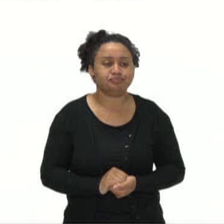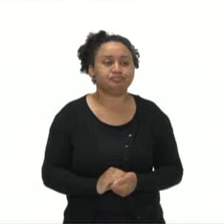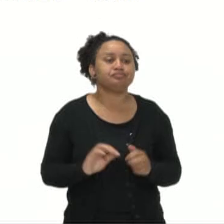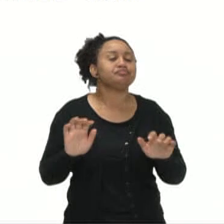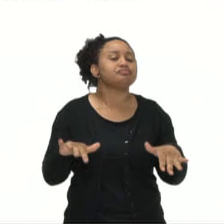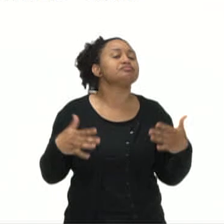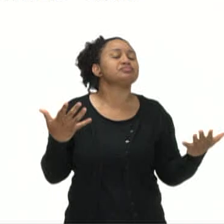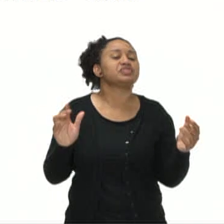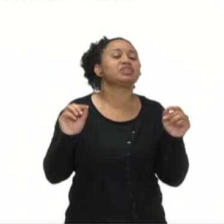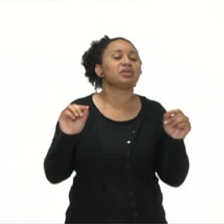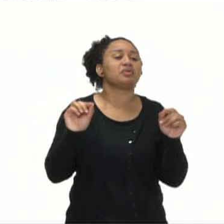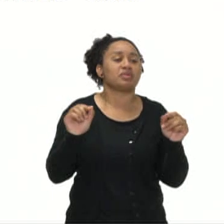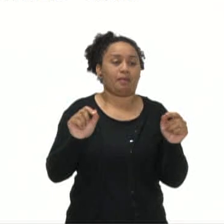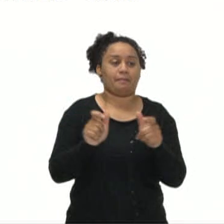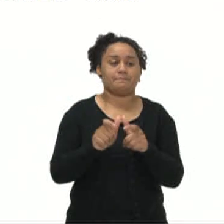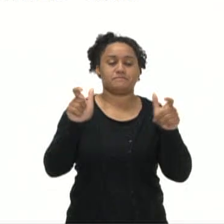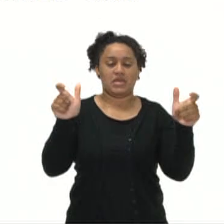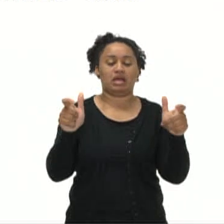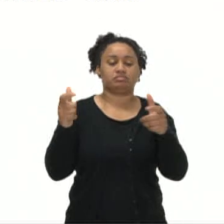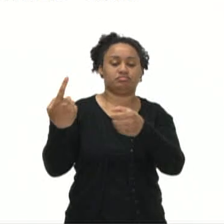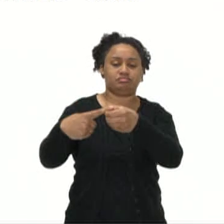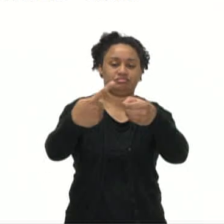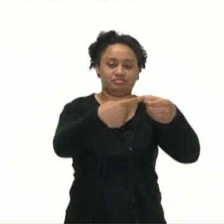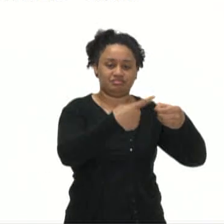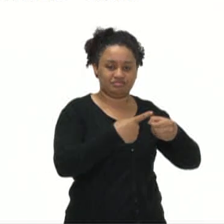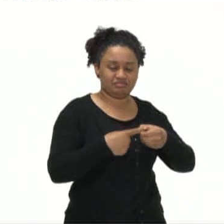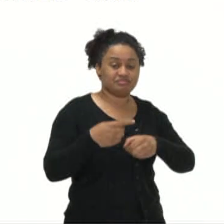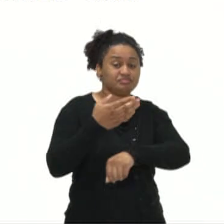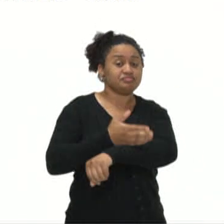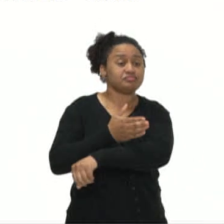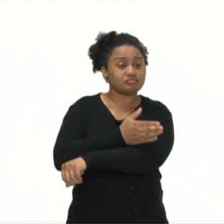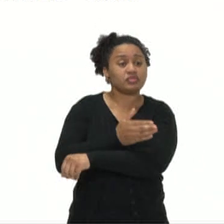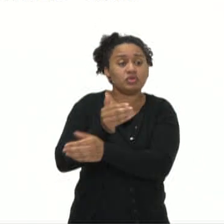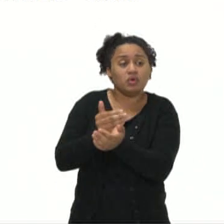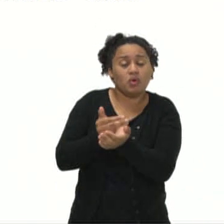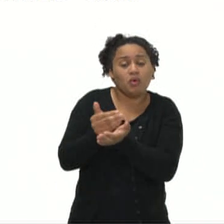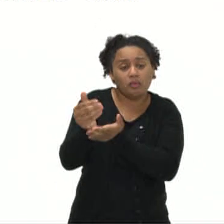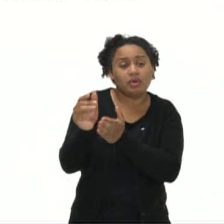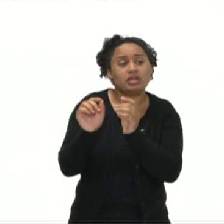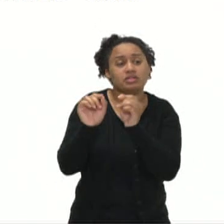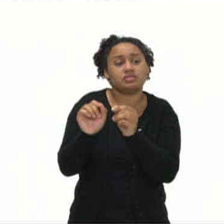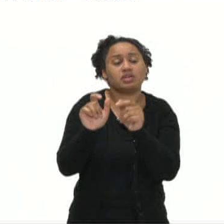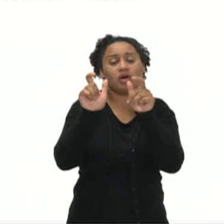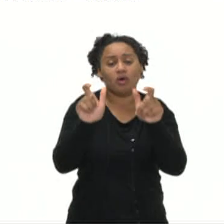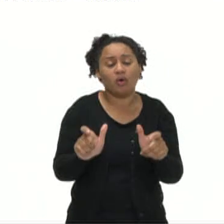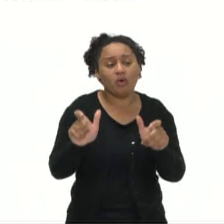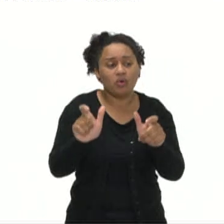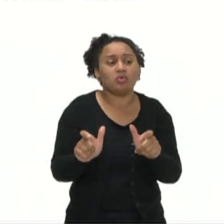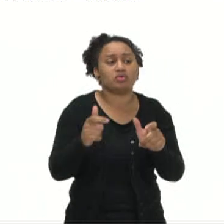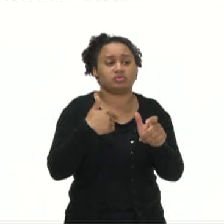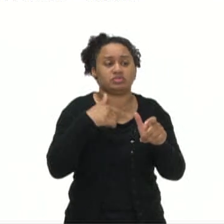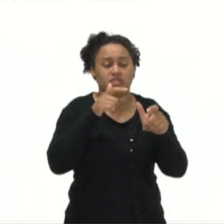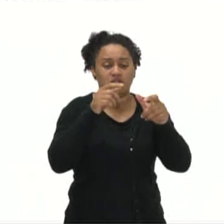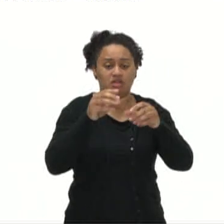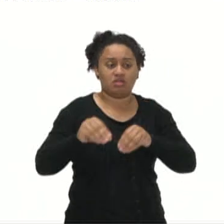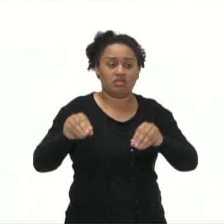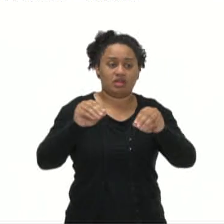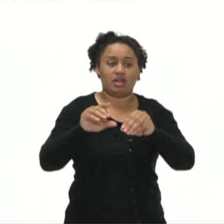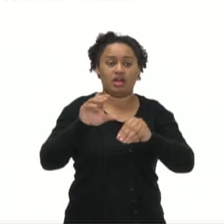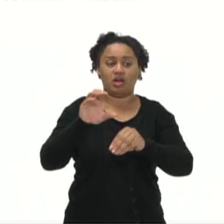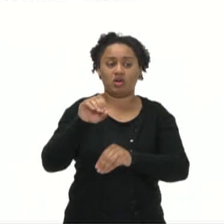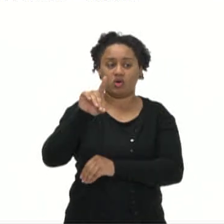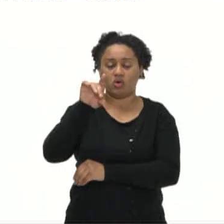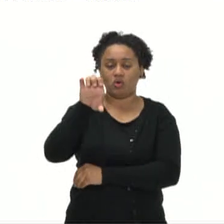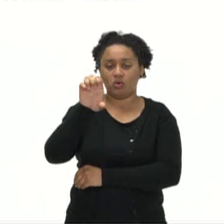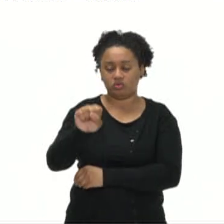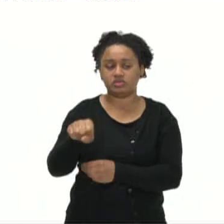Então aqui, pessoal, grande parte das cidades medievais, elas vão começar nas terras de condes, duques ou até